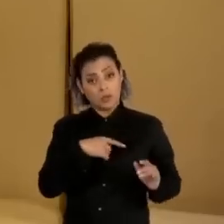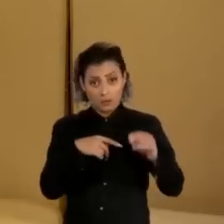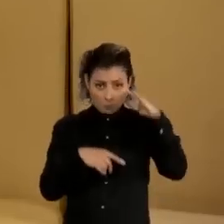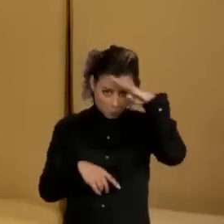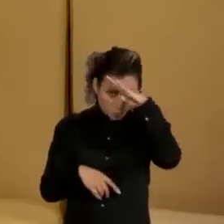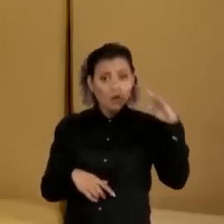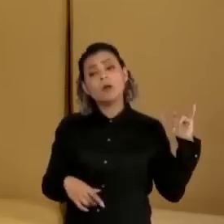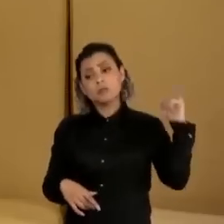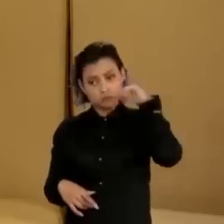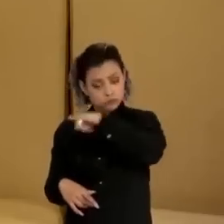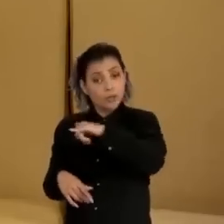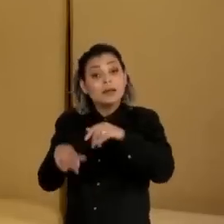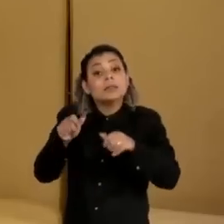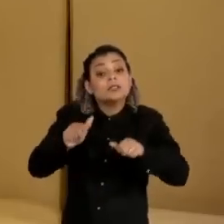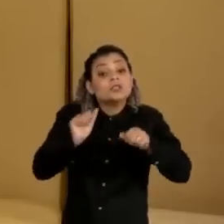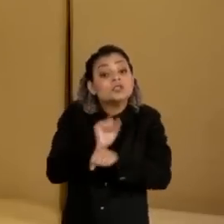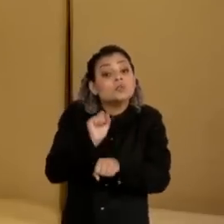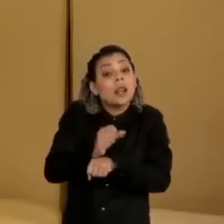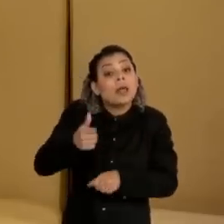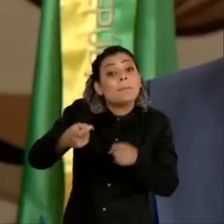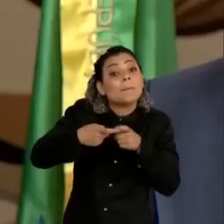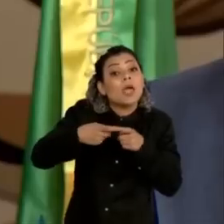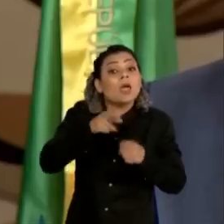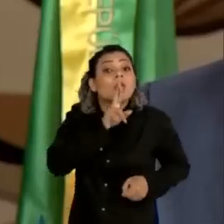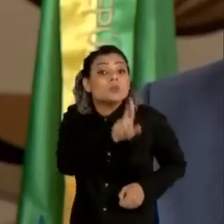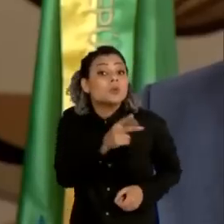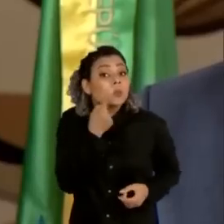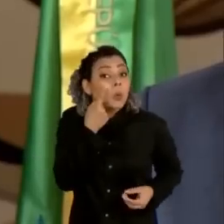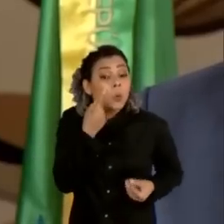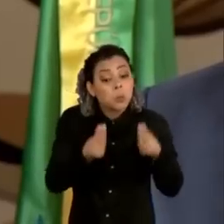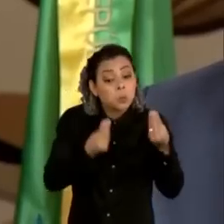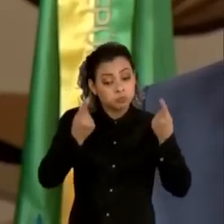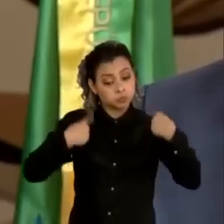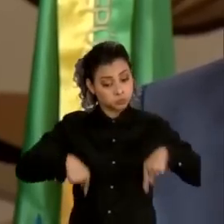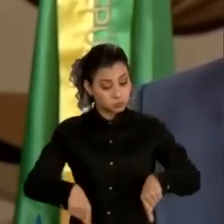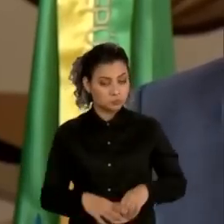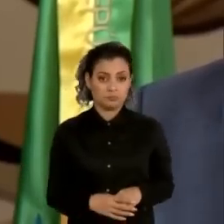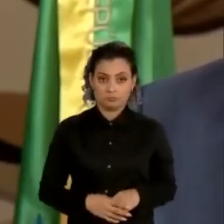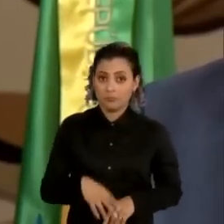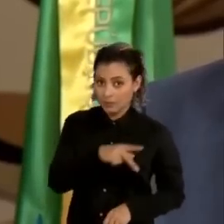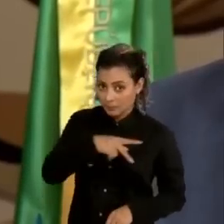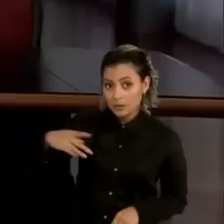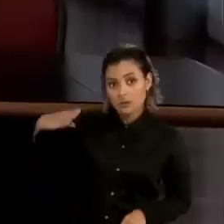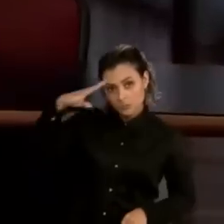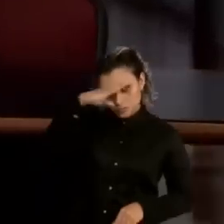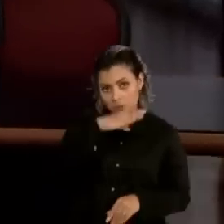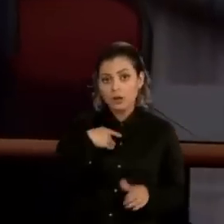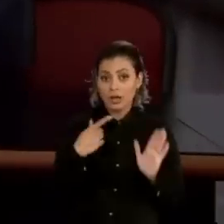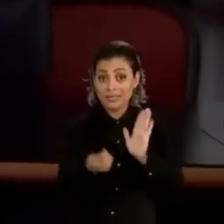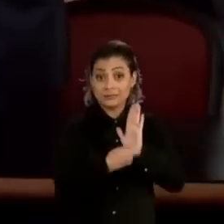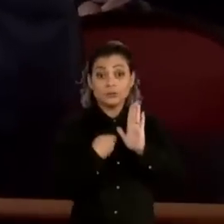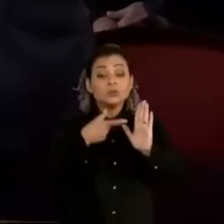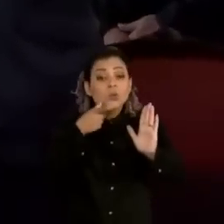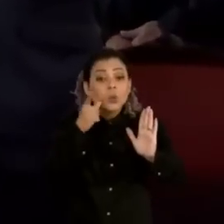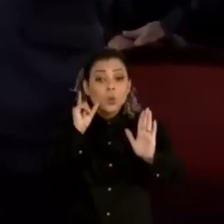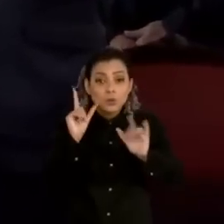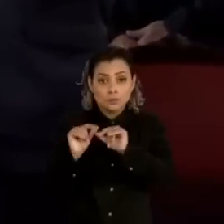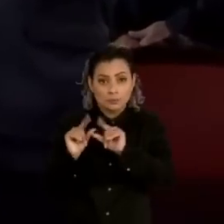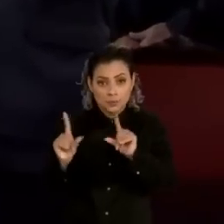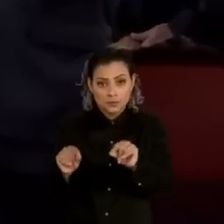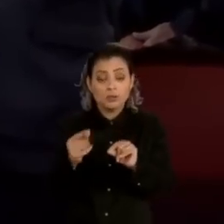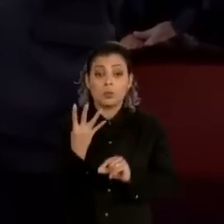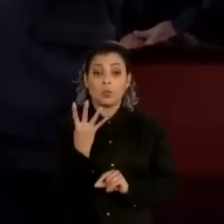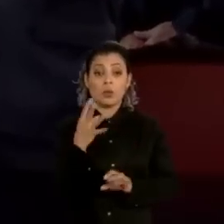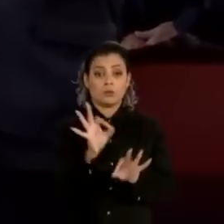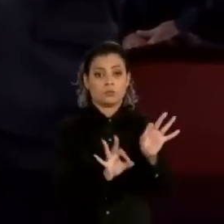Assembleia Geral dependia da avaliação médica. O presidente Jair Bolsonaro assinou ontem em Brasília